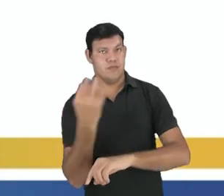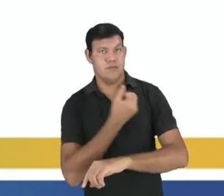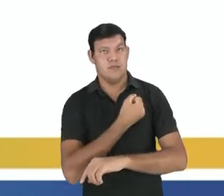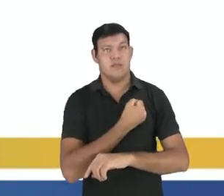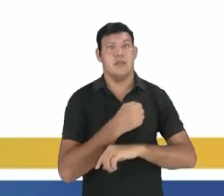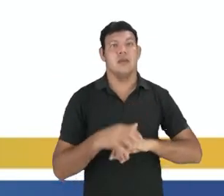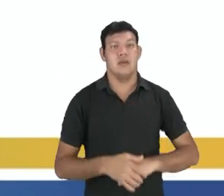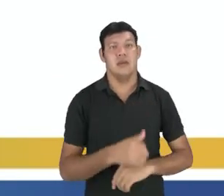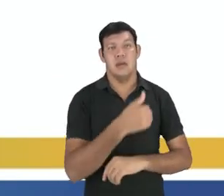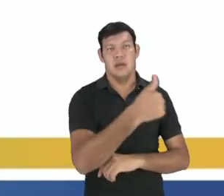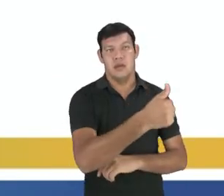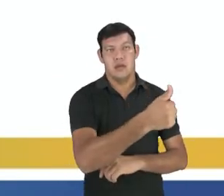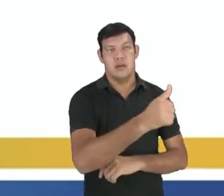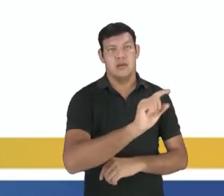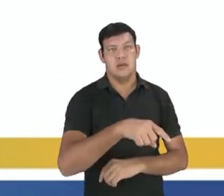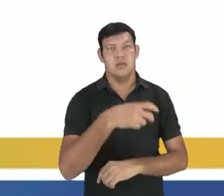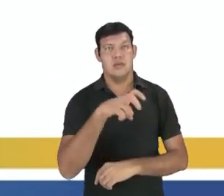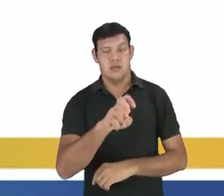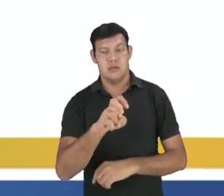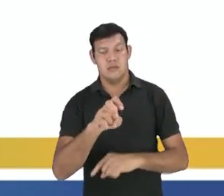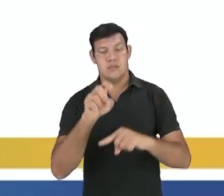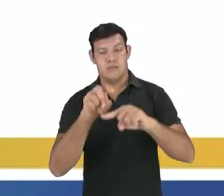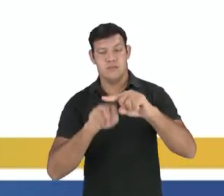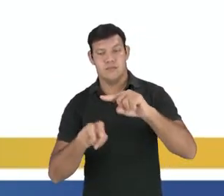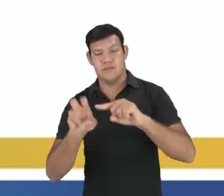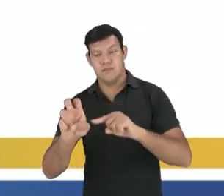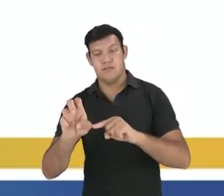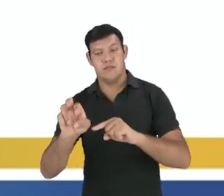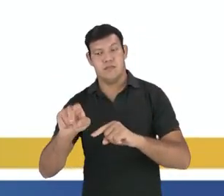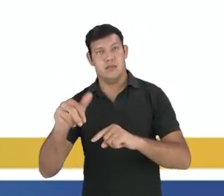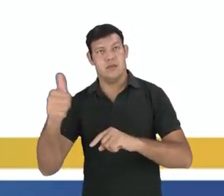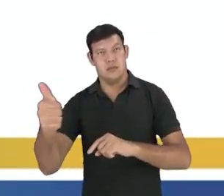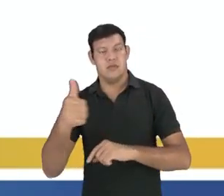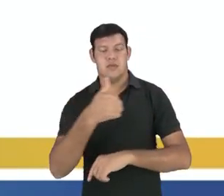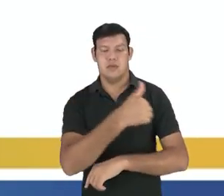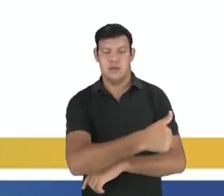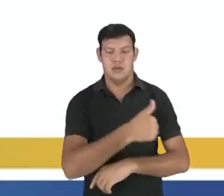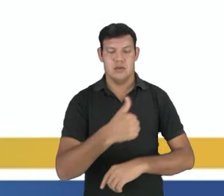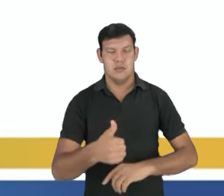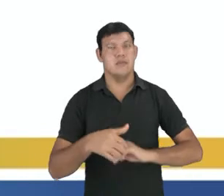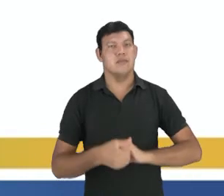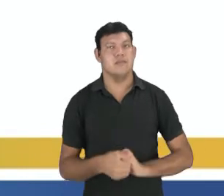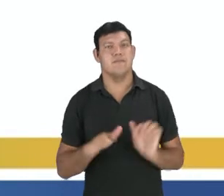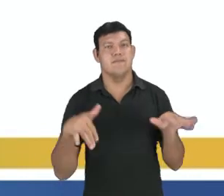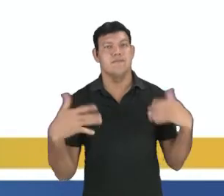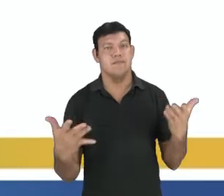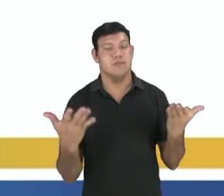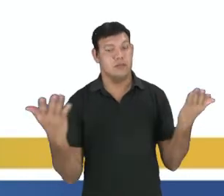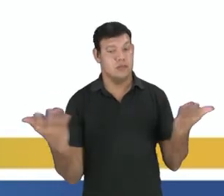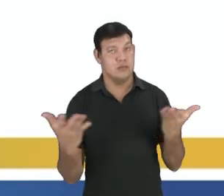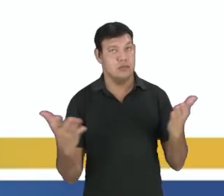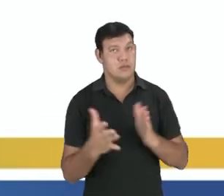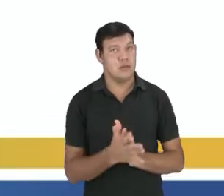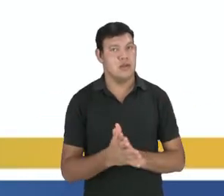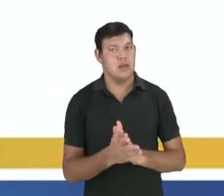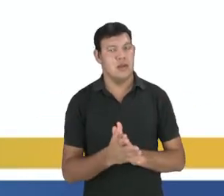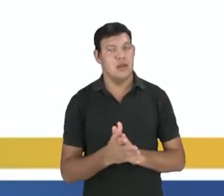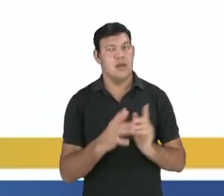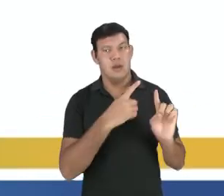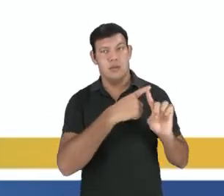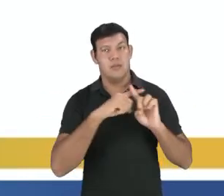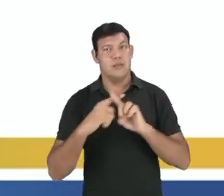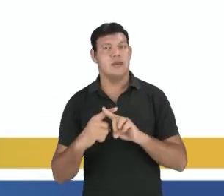não preciso mais dividir. O 5 divide só por 5, que deu 1, ok? Então, o que eu tenho aqui? Eu vou multiplicar só os números